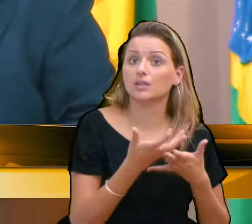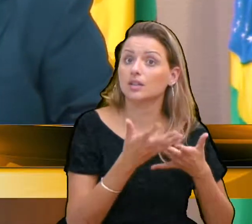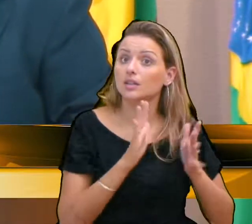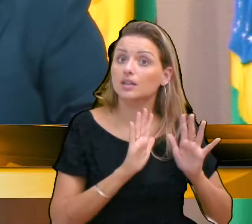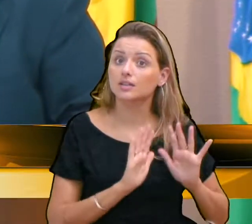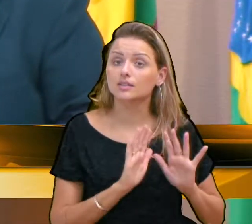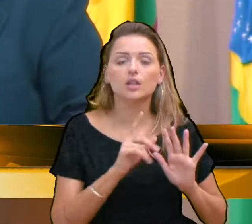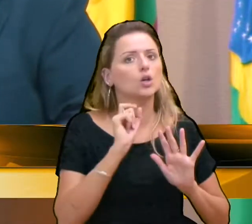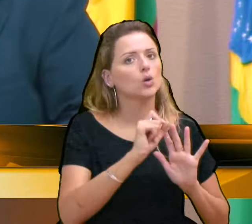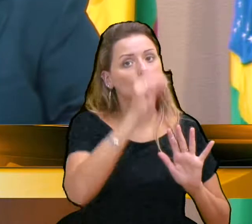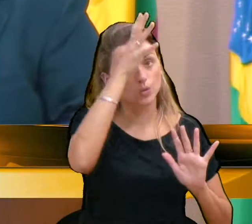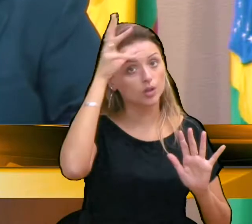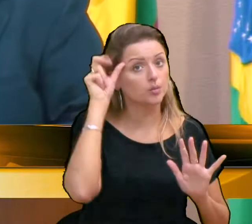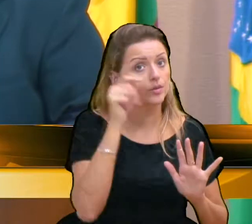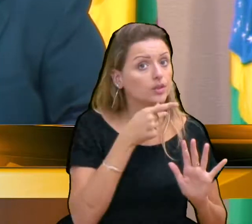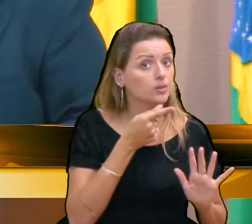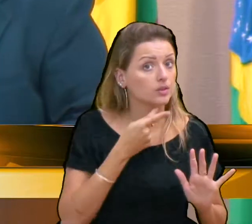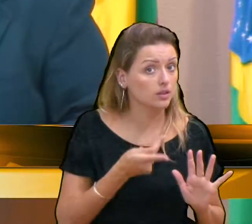O que o município diz?